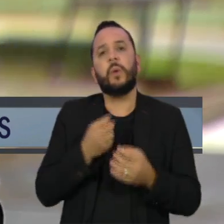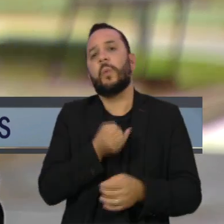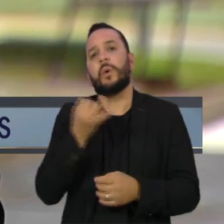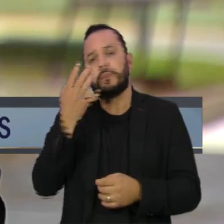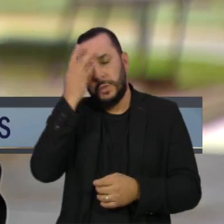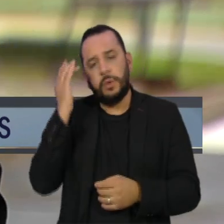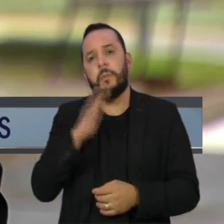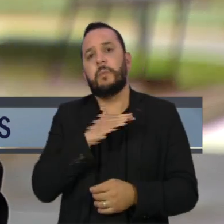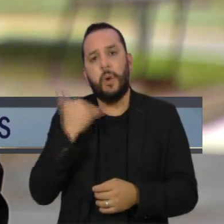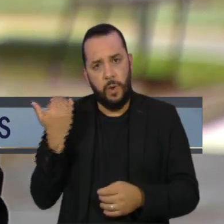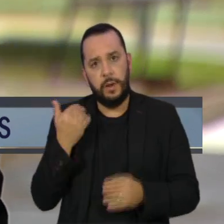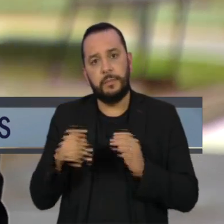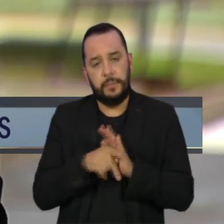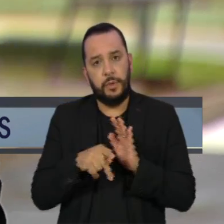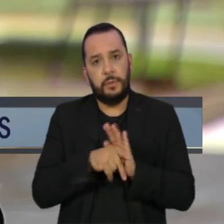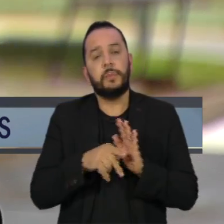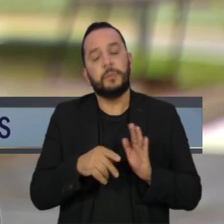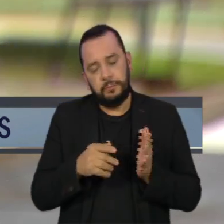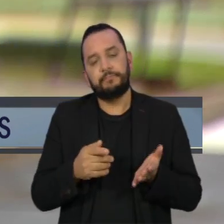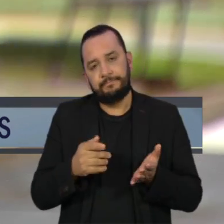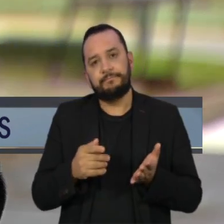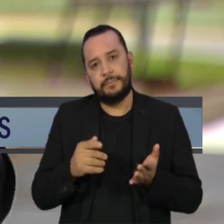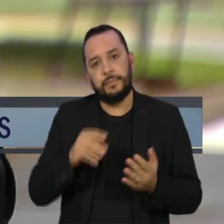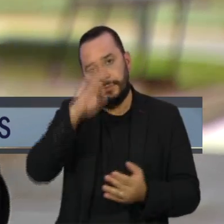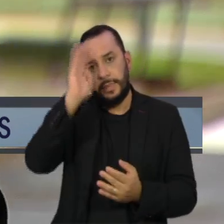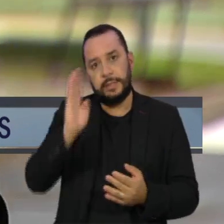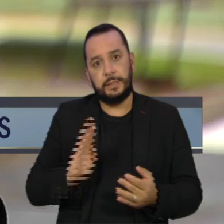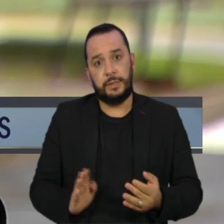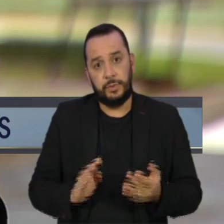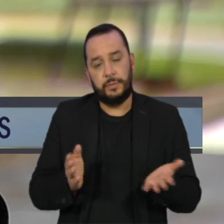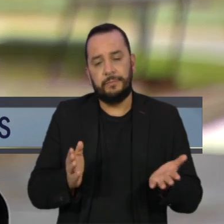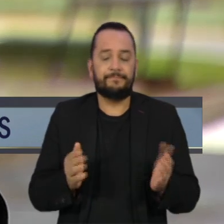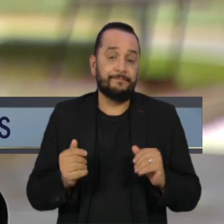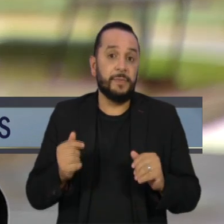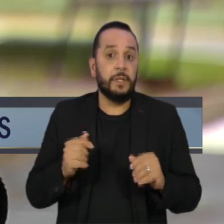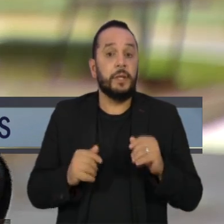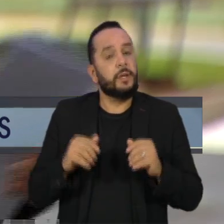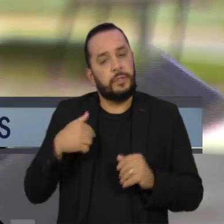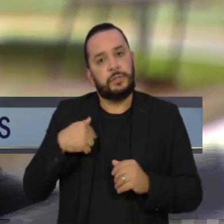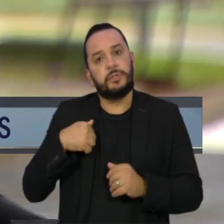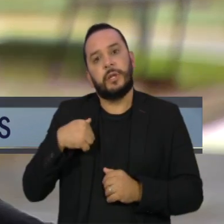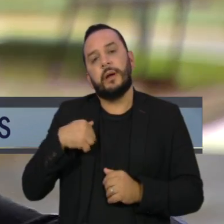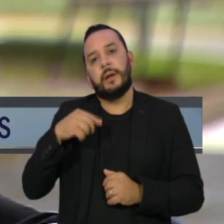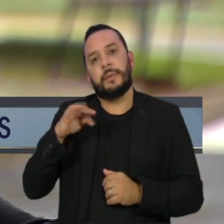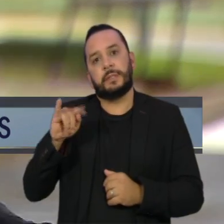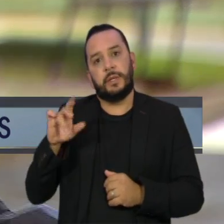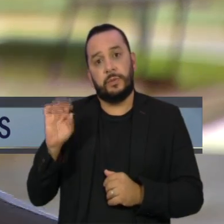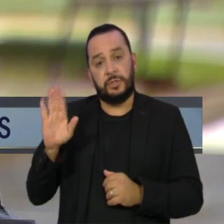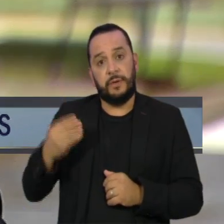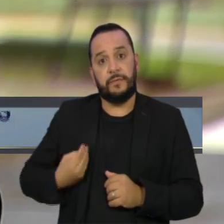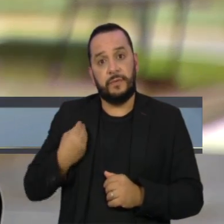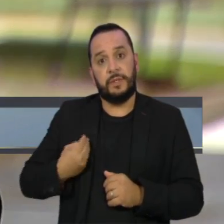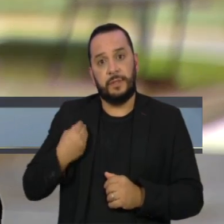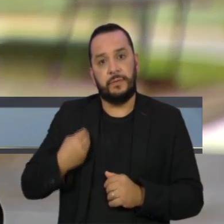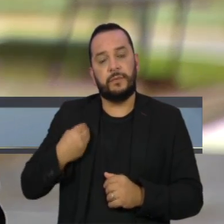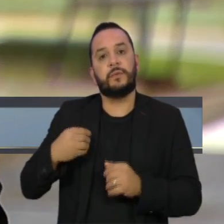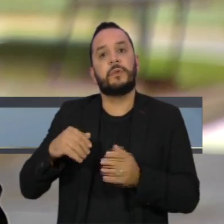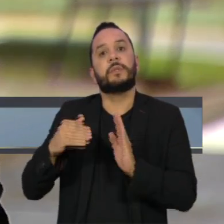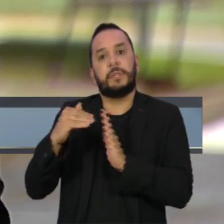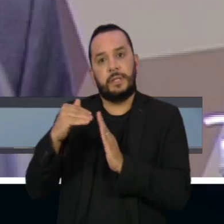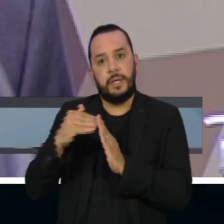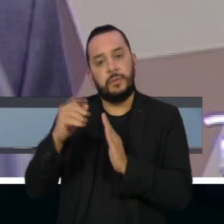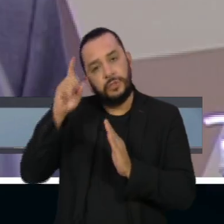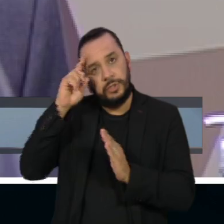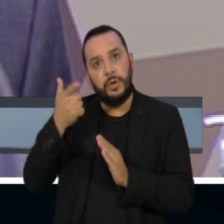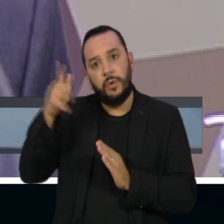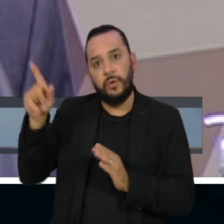do próprio Ministério da Saúde Figueiredo já estava no senado E terá que voltar ao congresso em uma outra